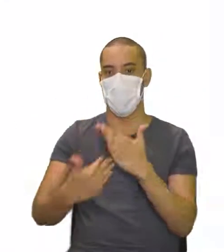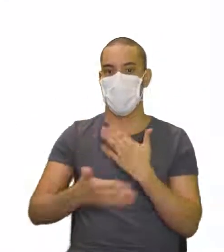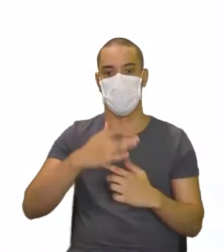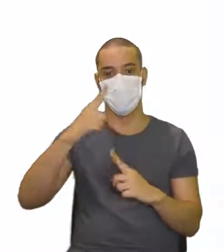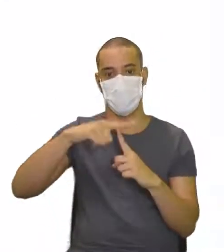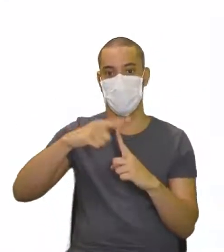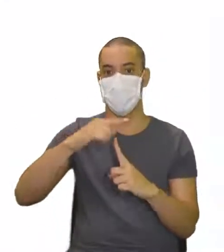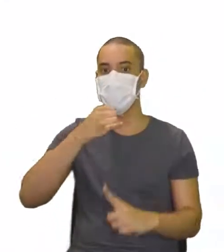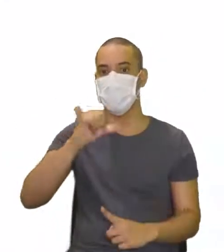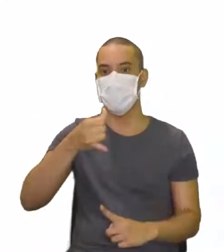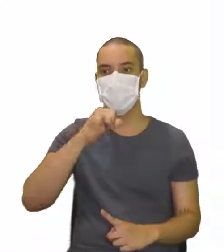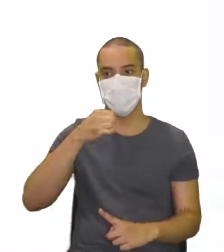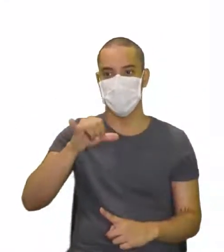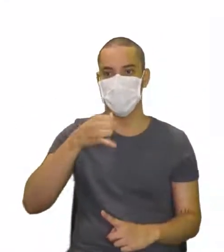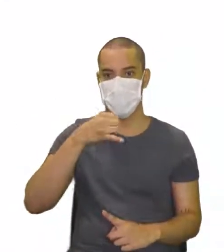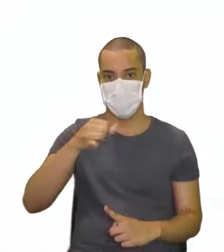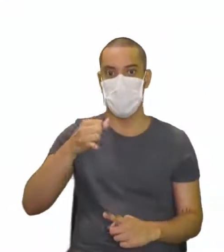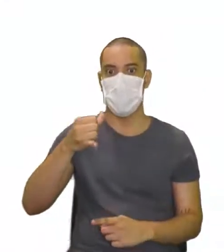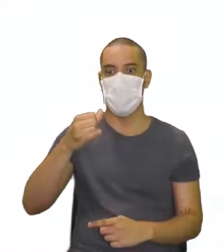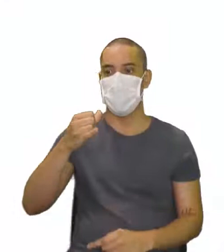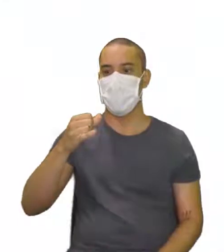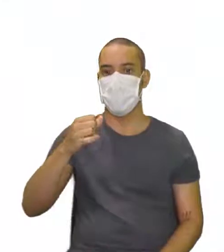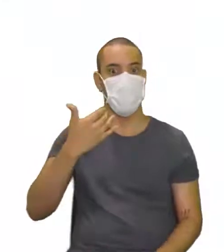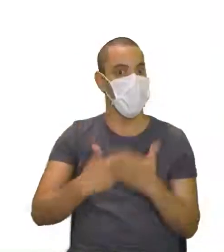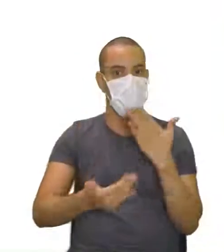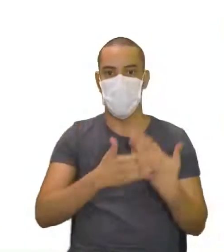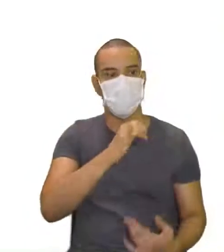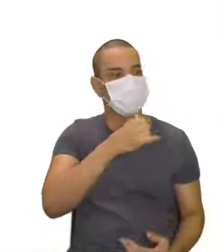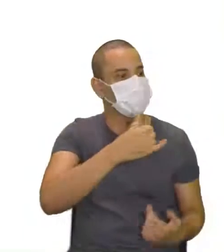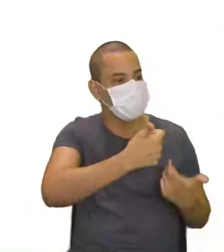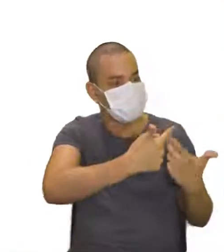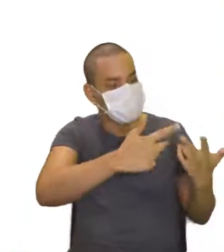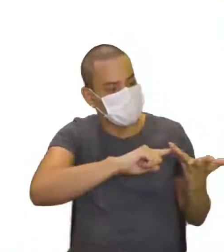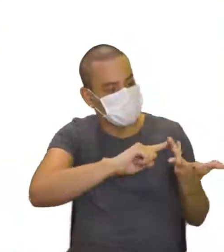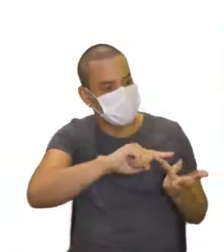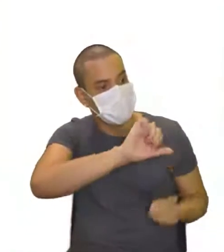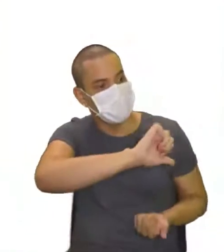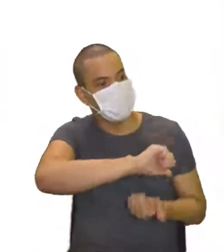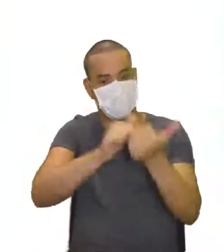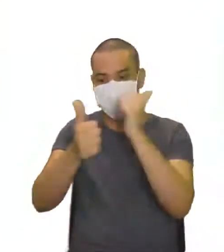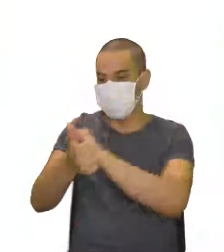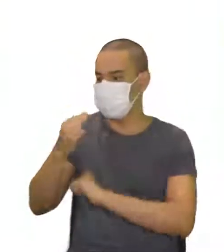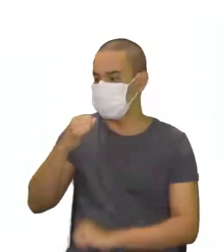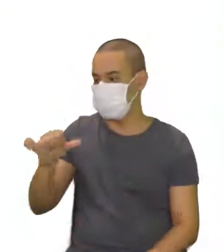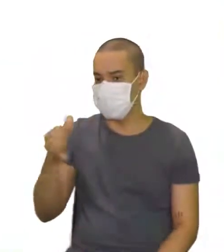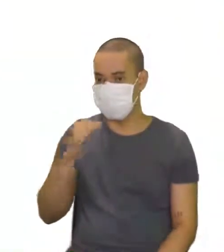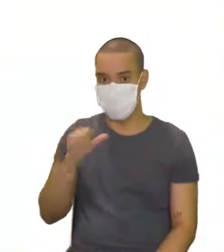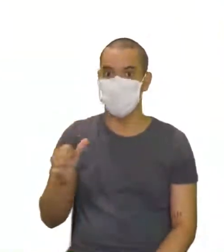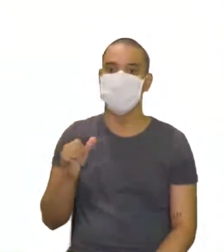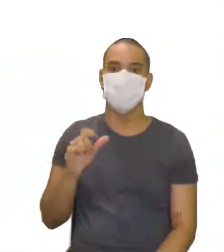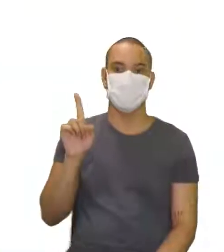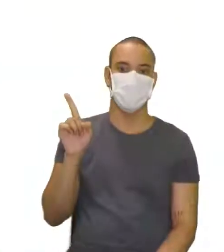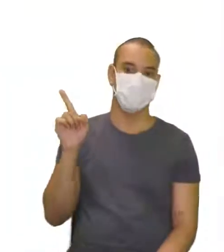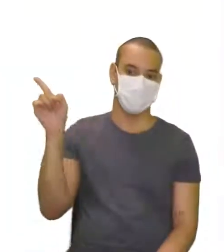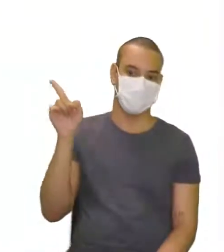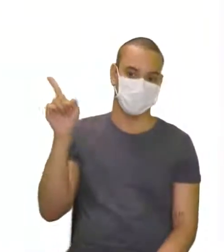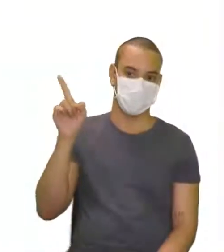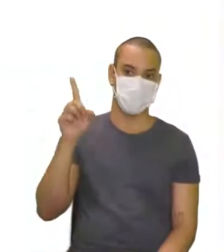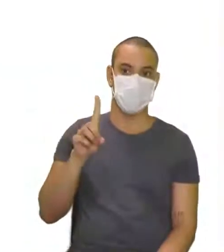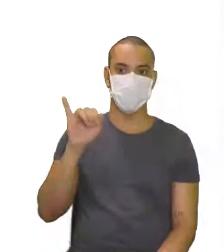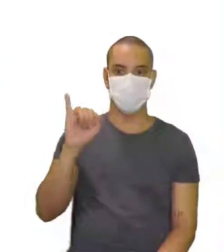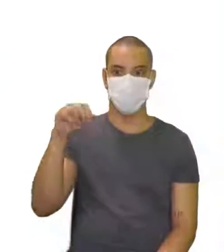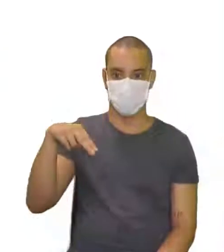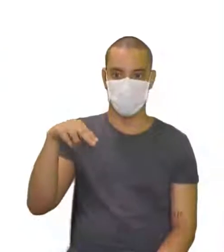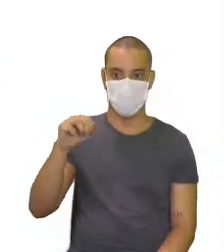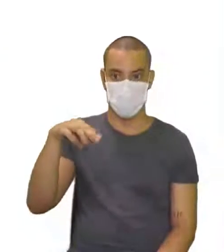energia elétrica, tá, pessoal? E como exemplo simples, olha só, nós vimos o dínamo, que é um gerador